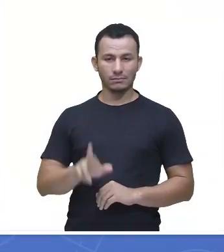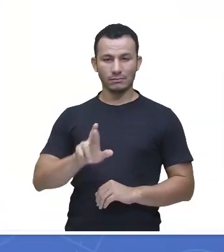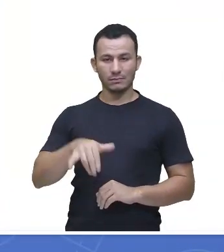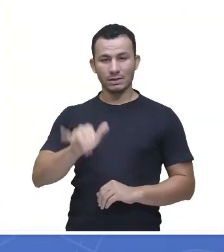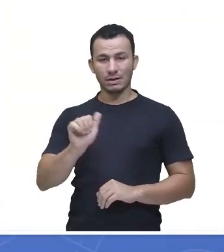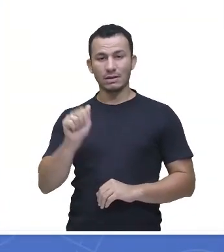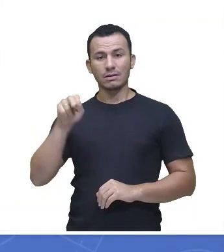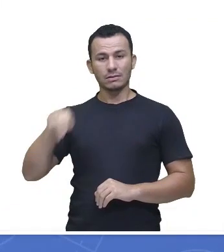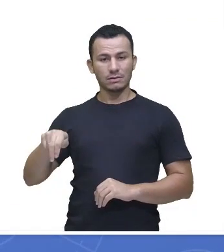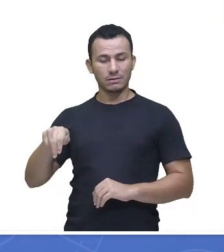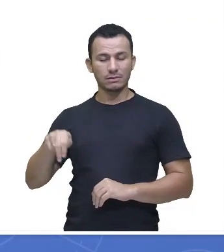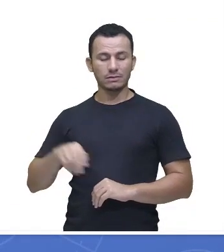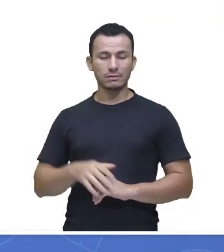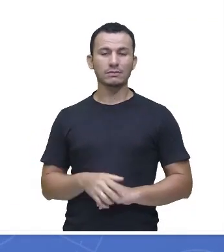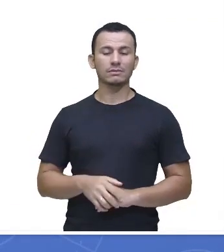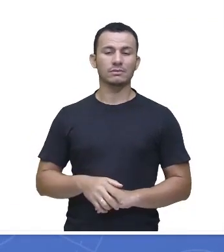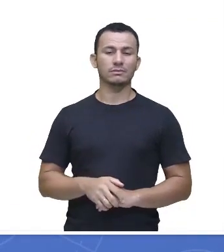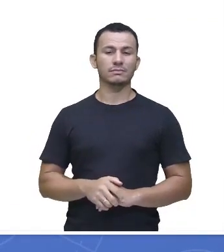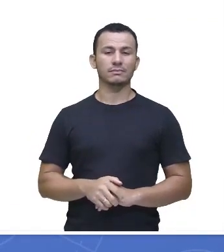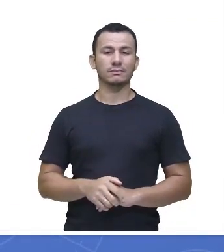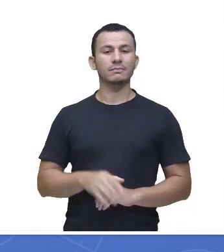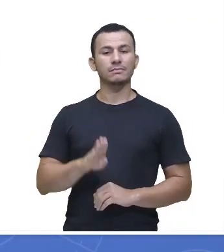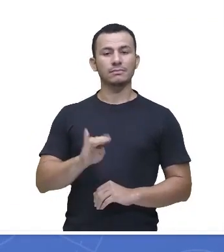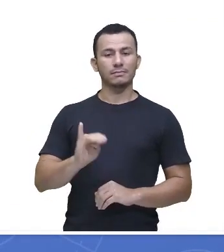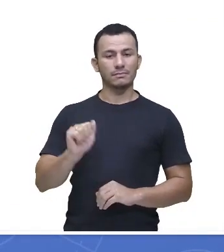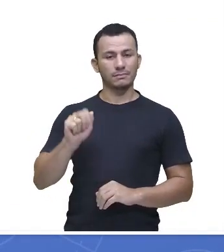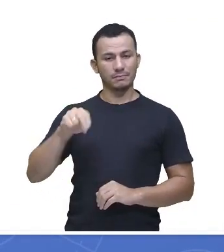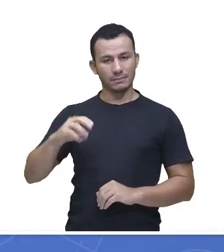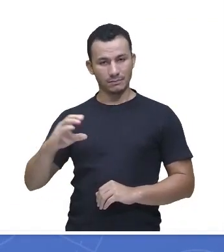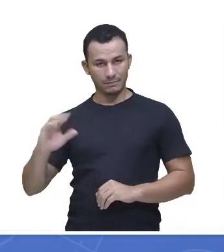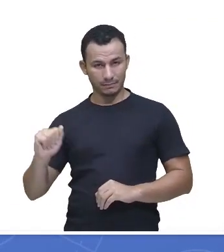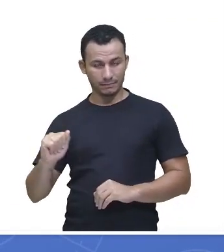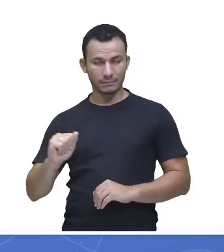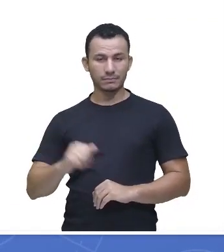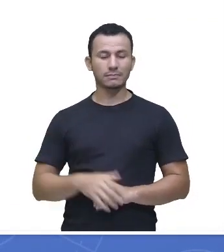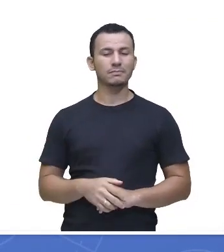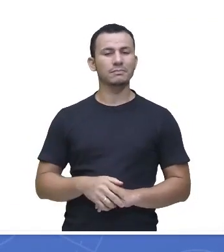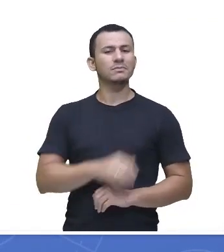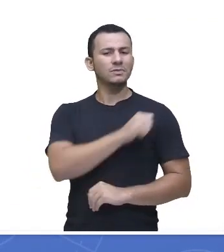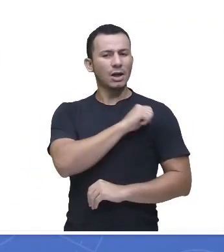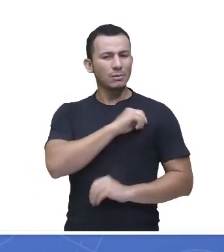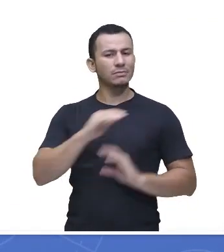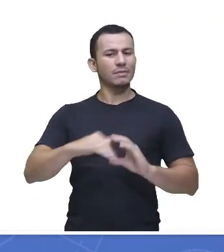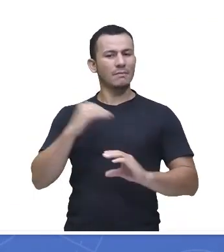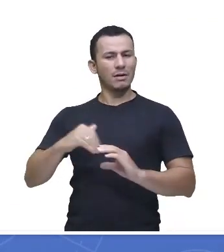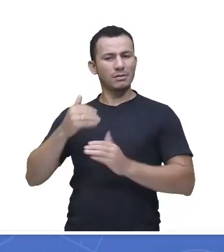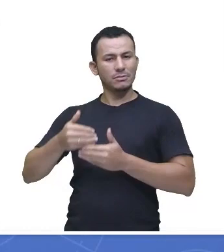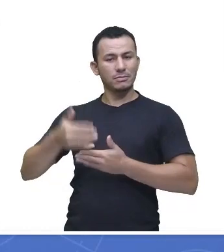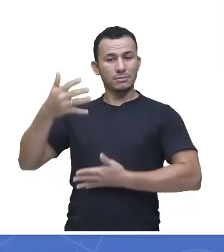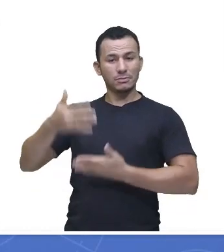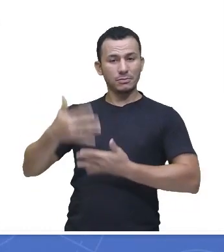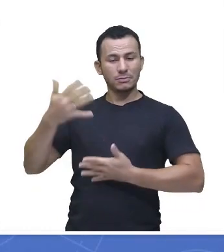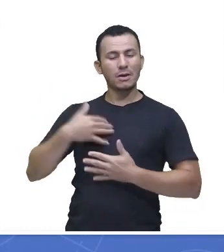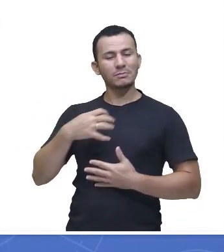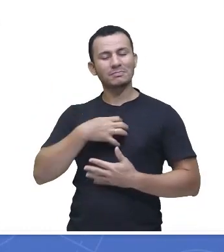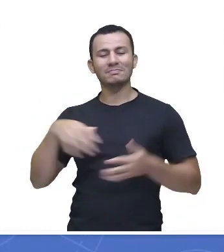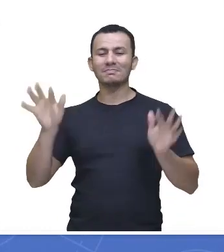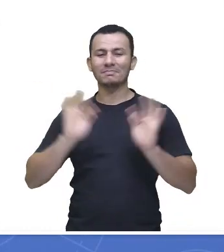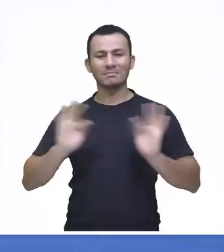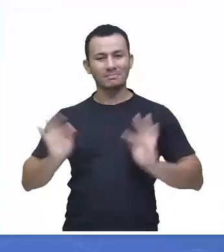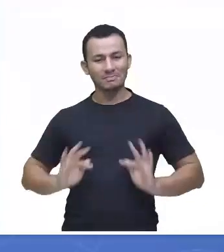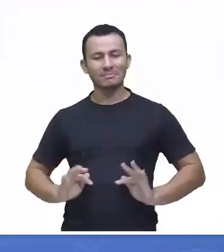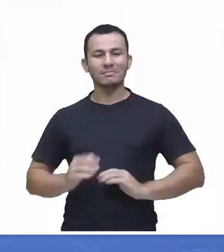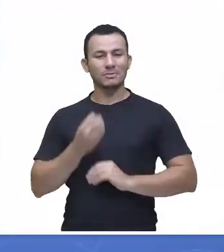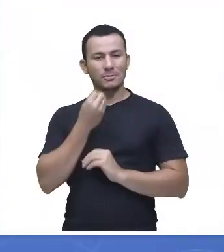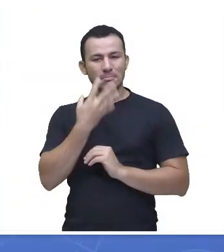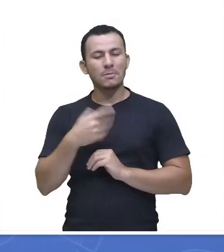Rian. Quem mais, gente? A Bianca, muita gente participando. Fico muito feliz com a participação de vocês. Isso